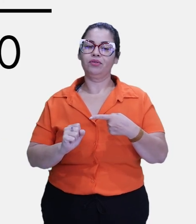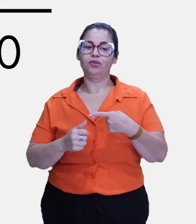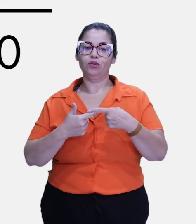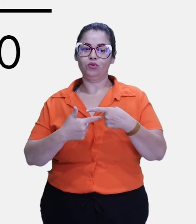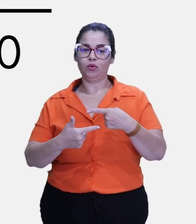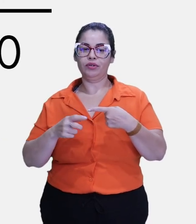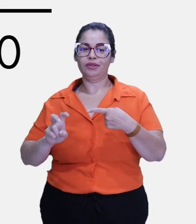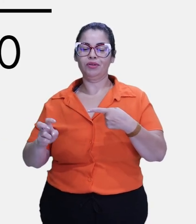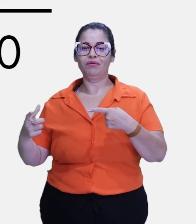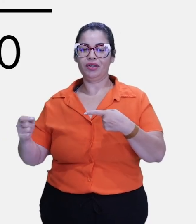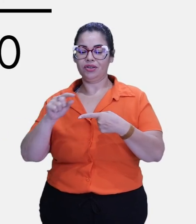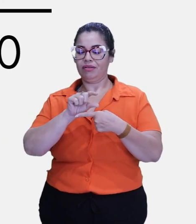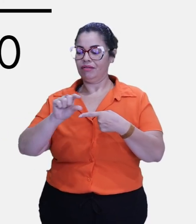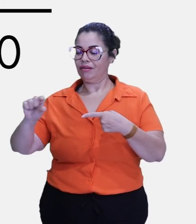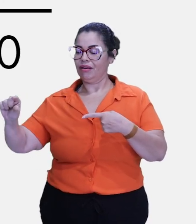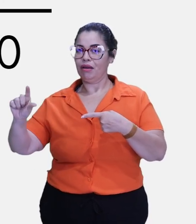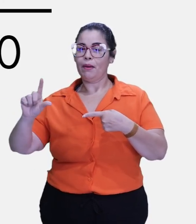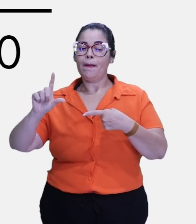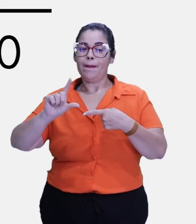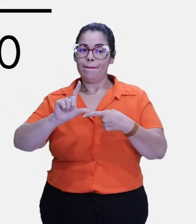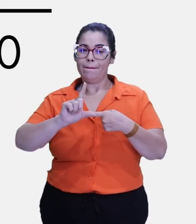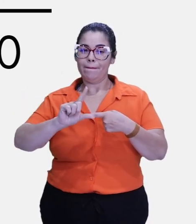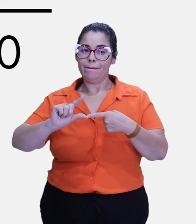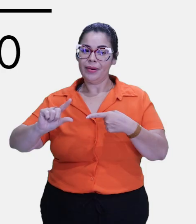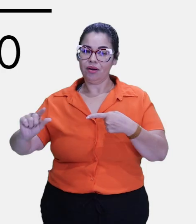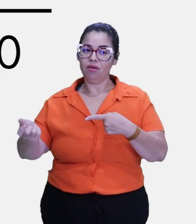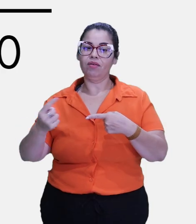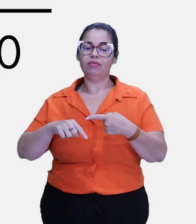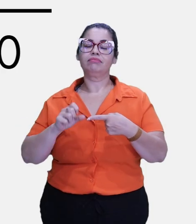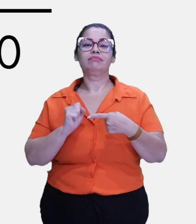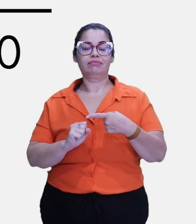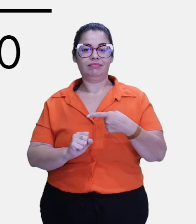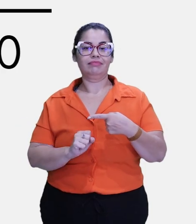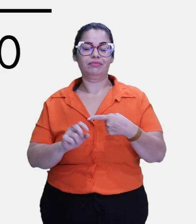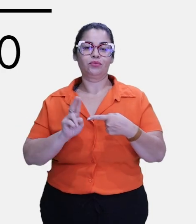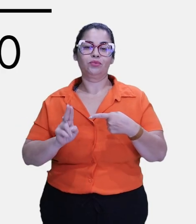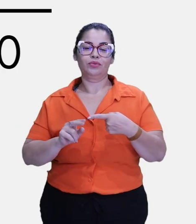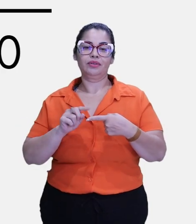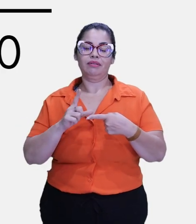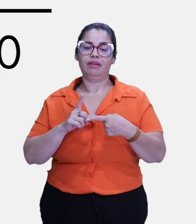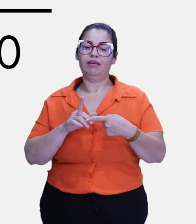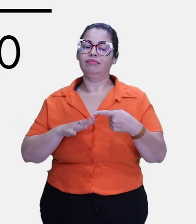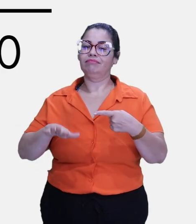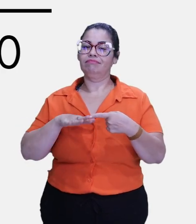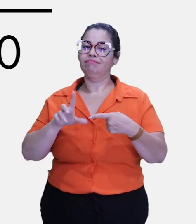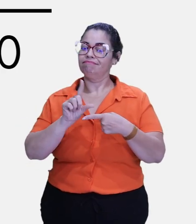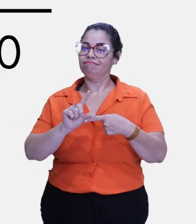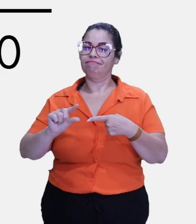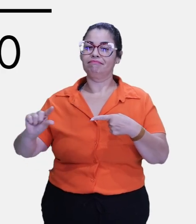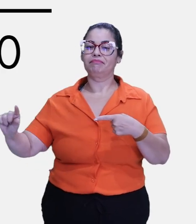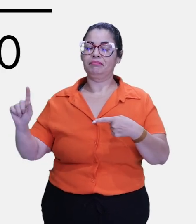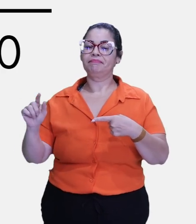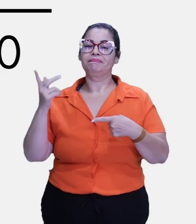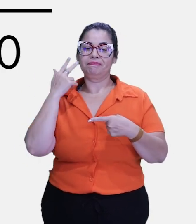usar parte ou algumas das partes em que o objeto foi dividido. Não chegaremos a usá-lo na totalidade, né?